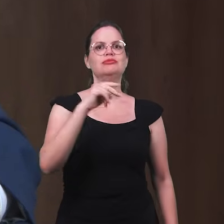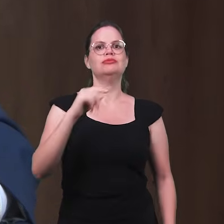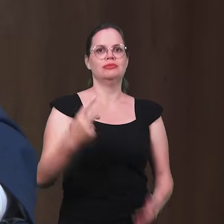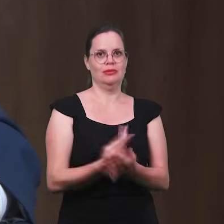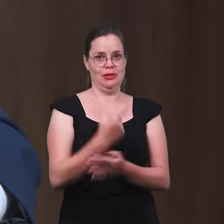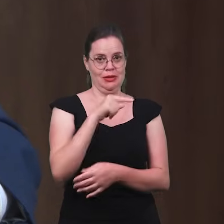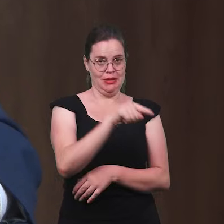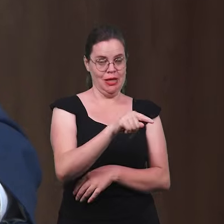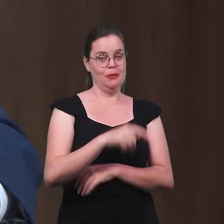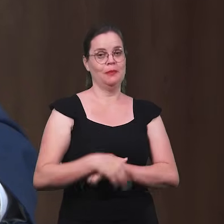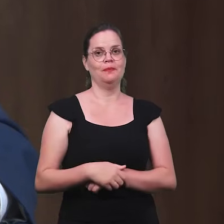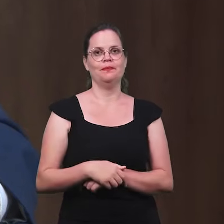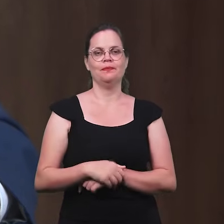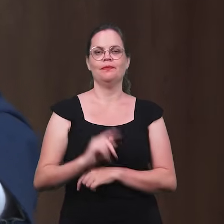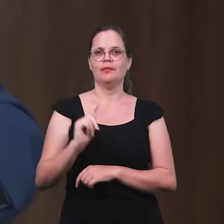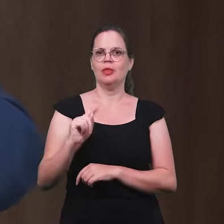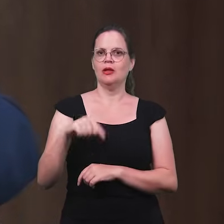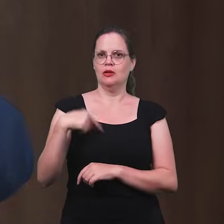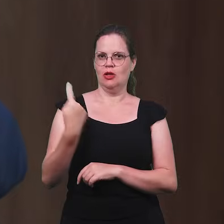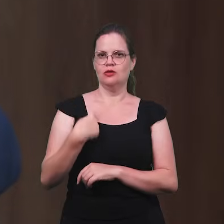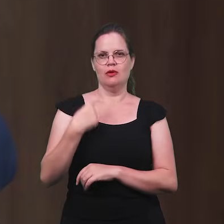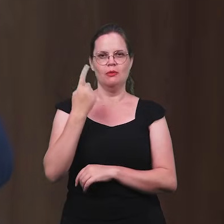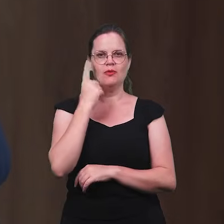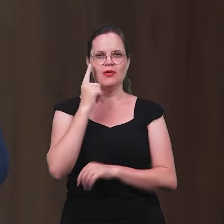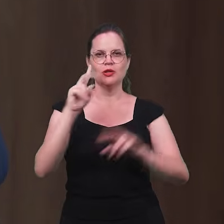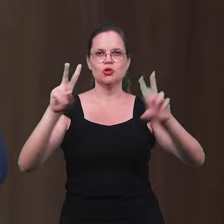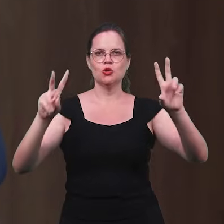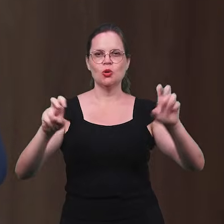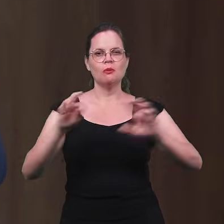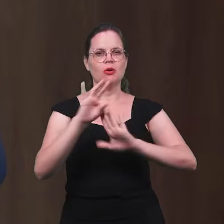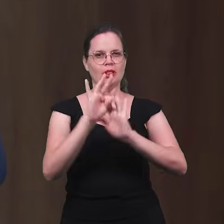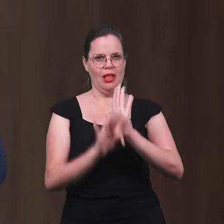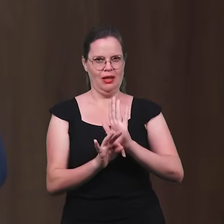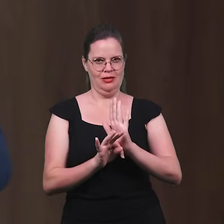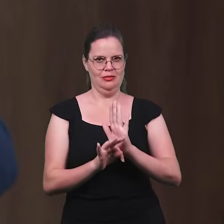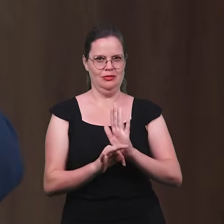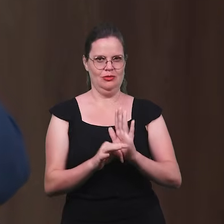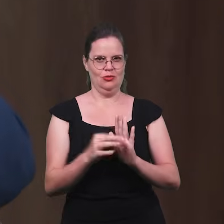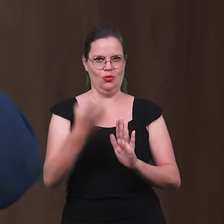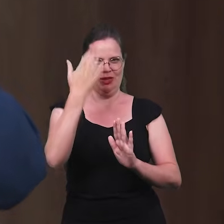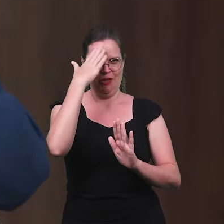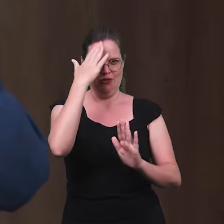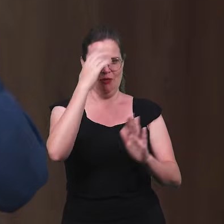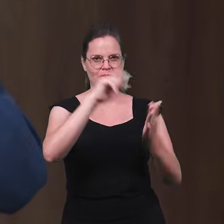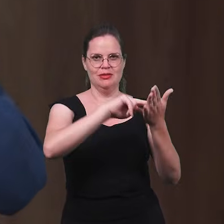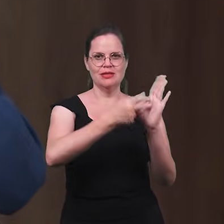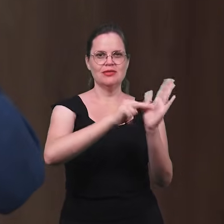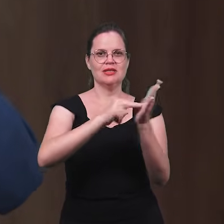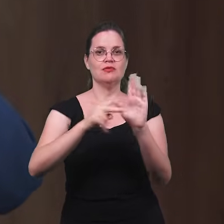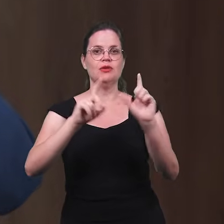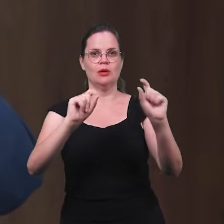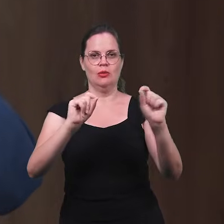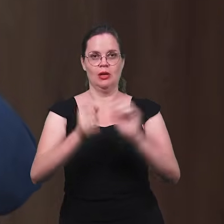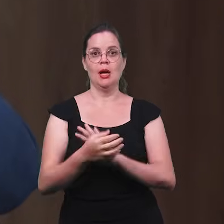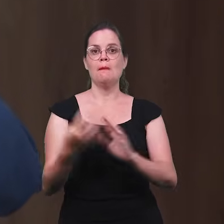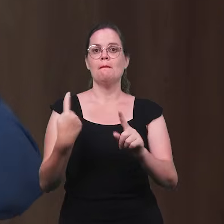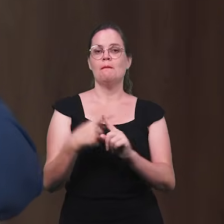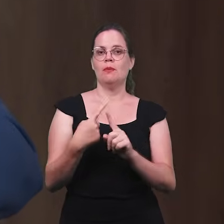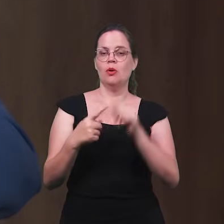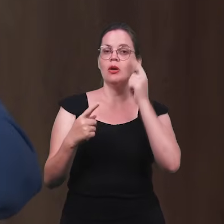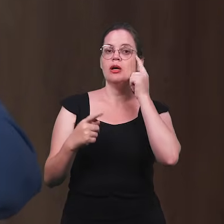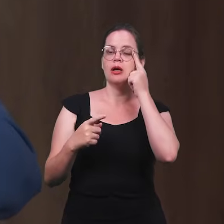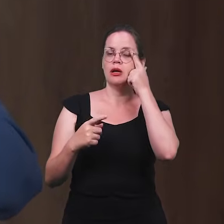ver a interpretação. Daniel, ele diz essa mensagem antes a Belsassar, que